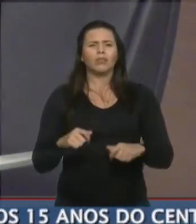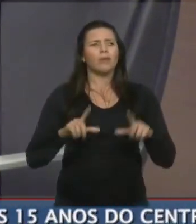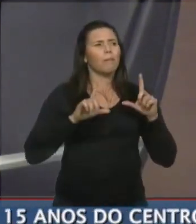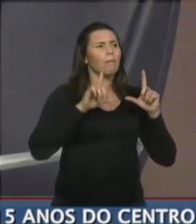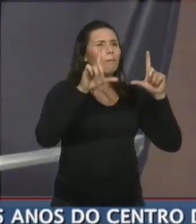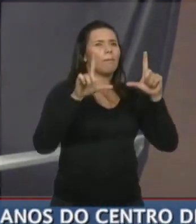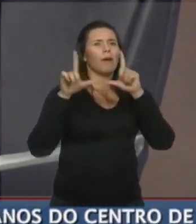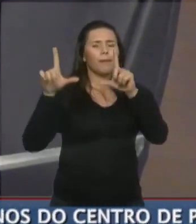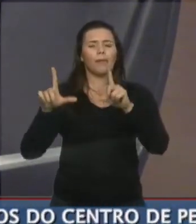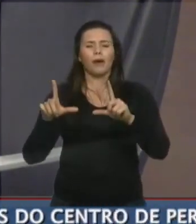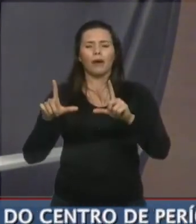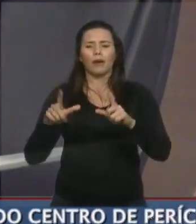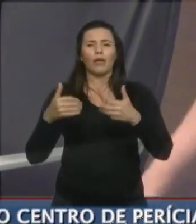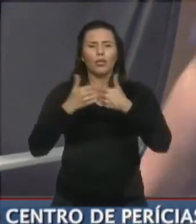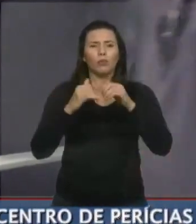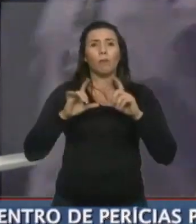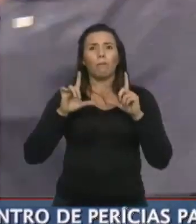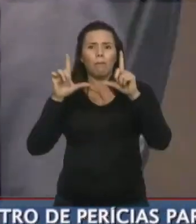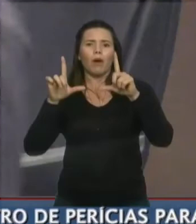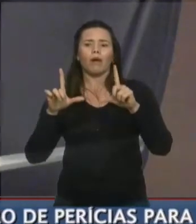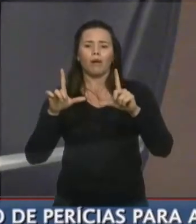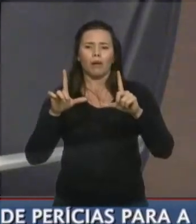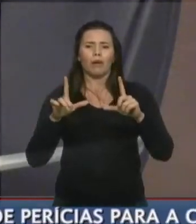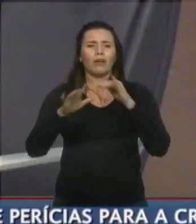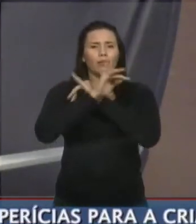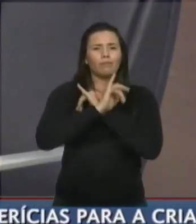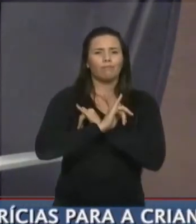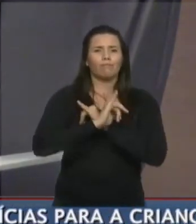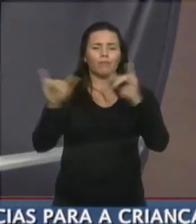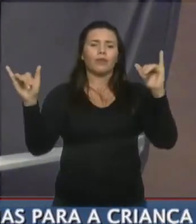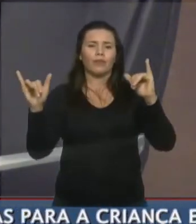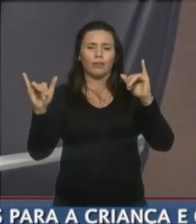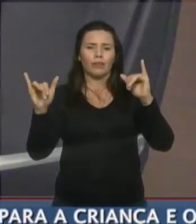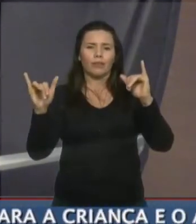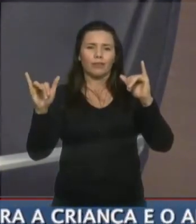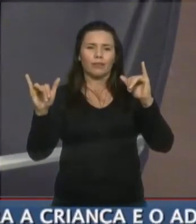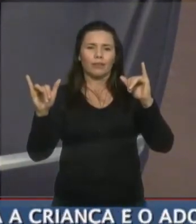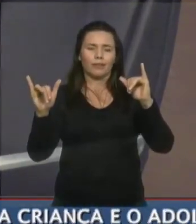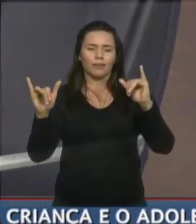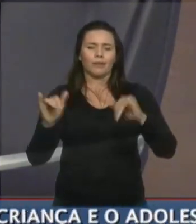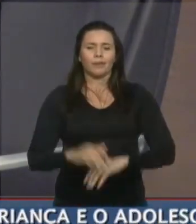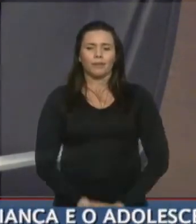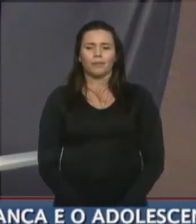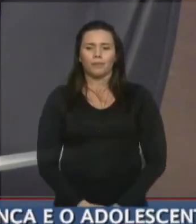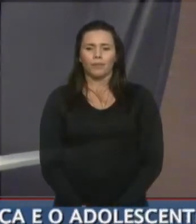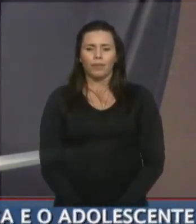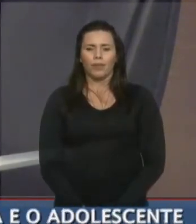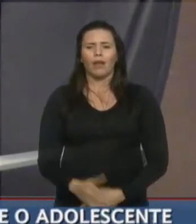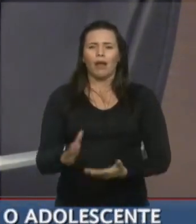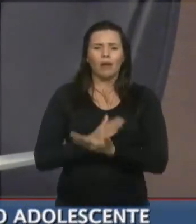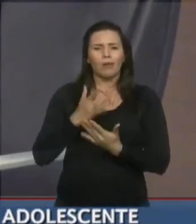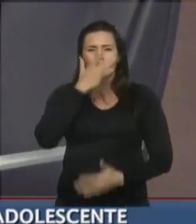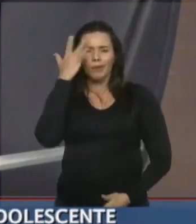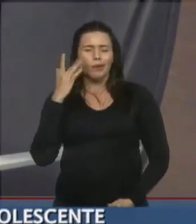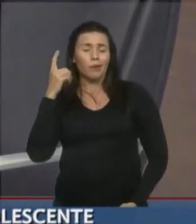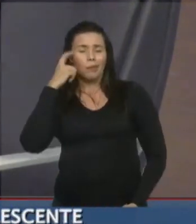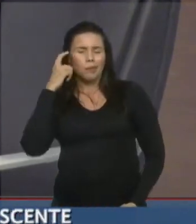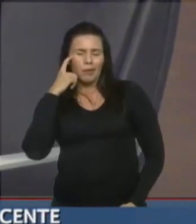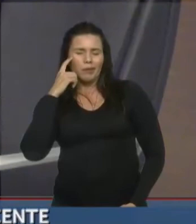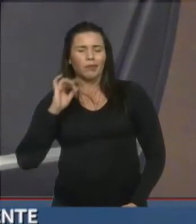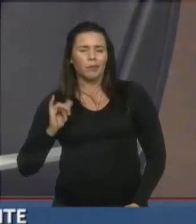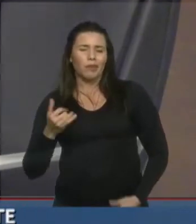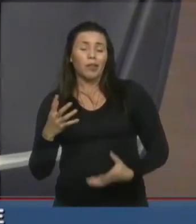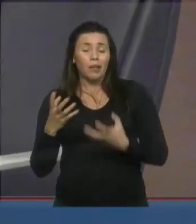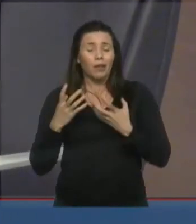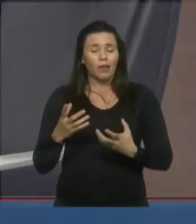audiência propagar os crimes do que propagar aqueles que solucionam,